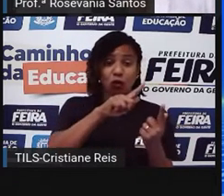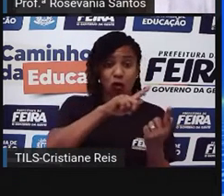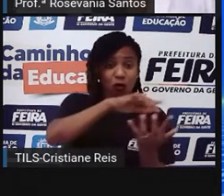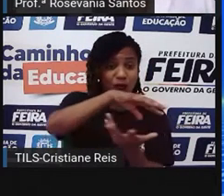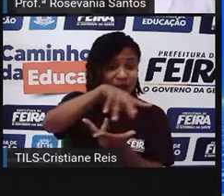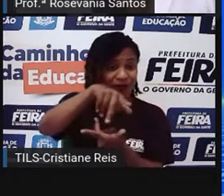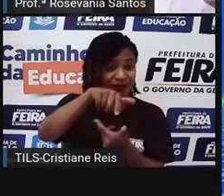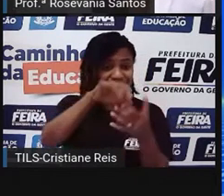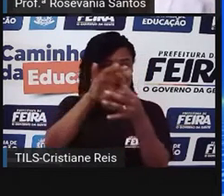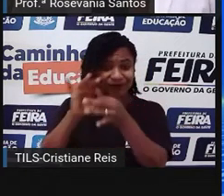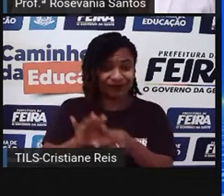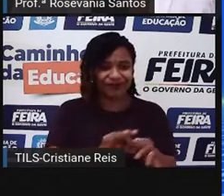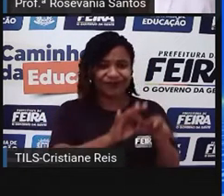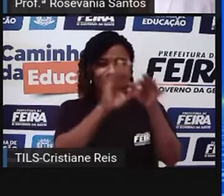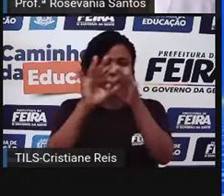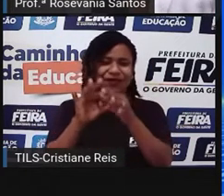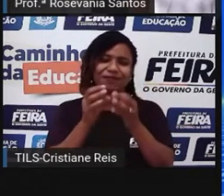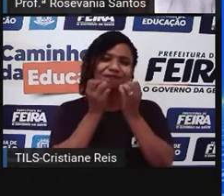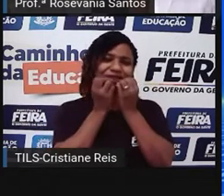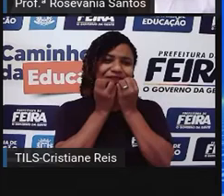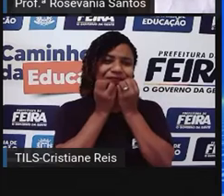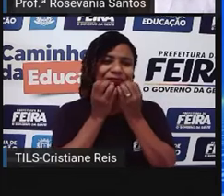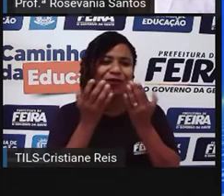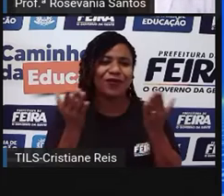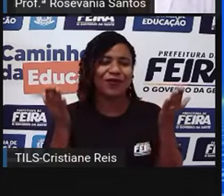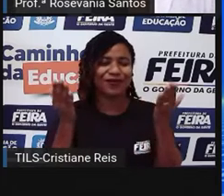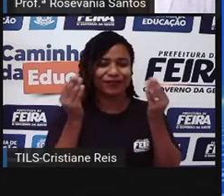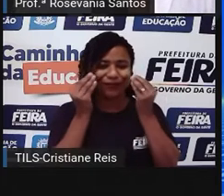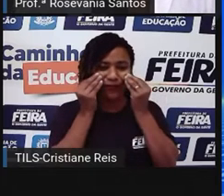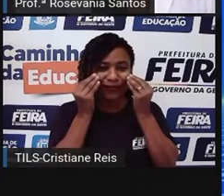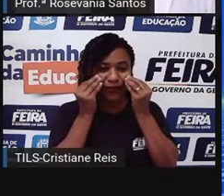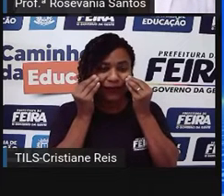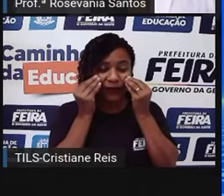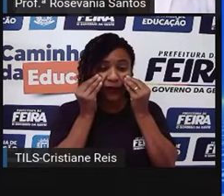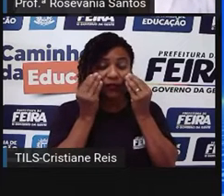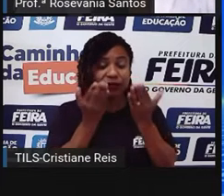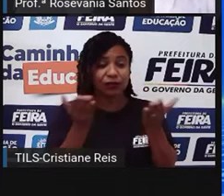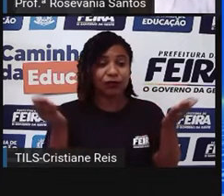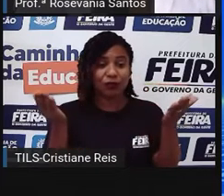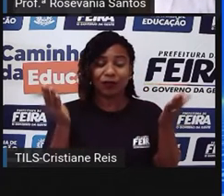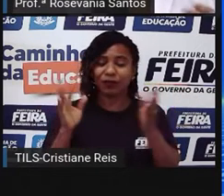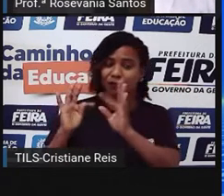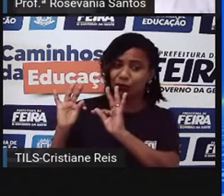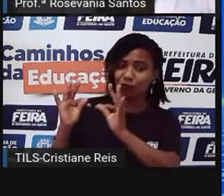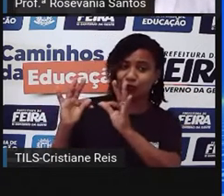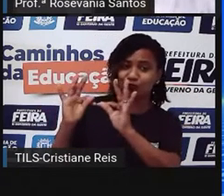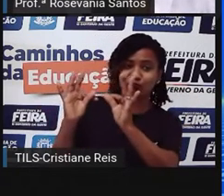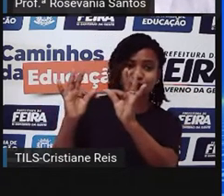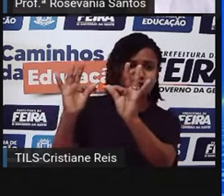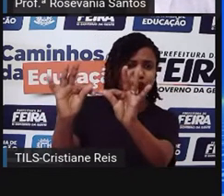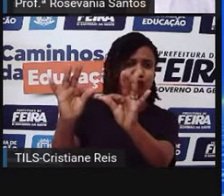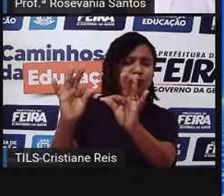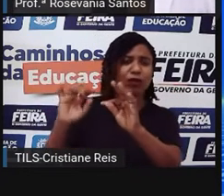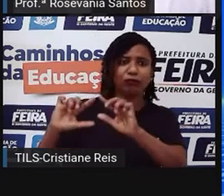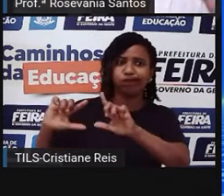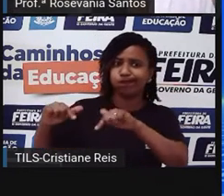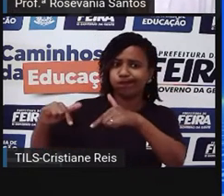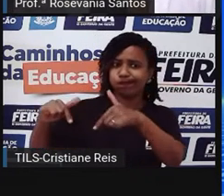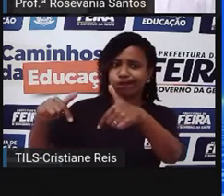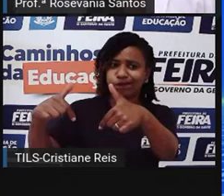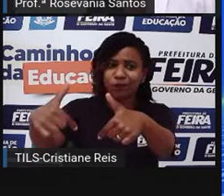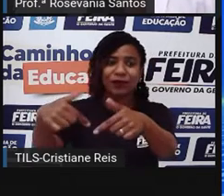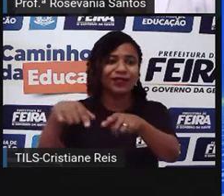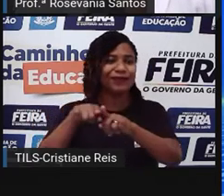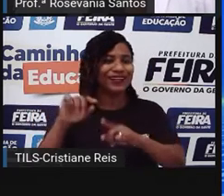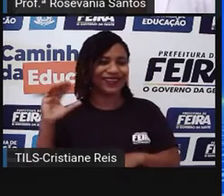grande para a gente, que mostra de um lado toda essa evolução tecnológica, essa evolução científica, a